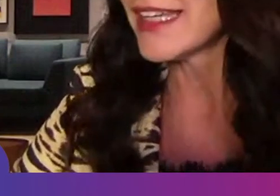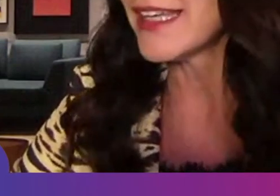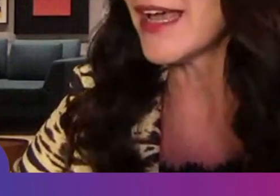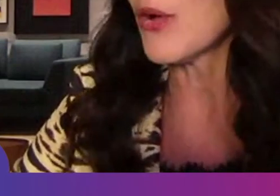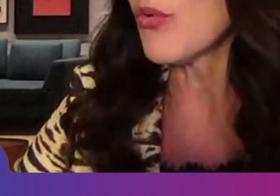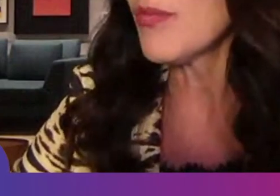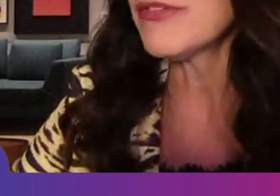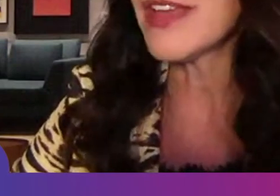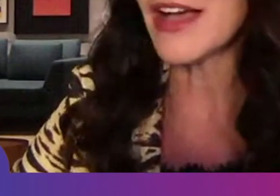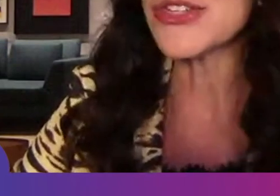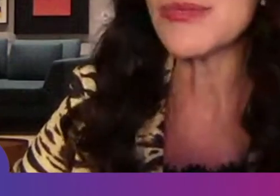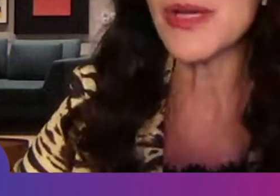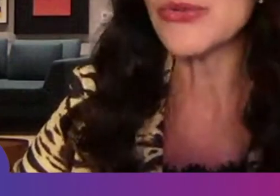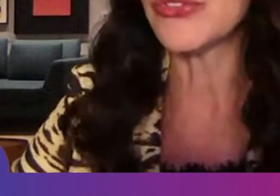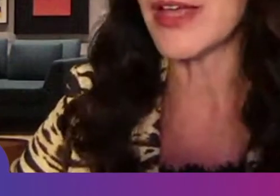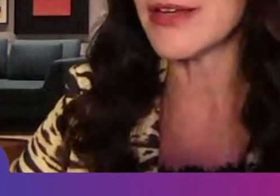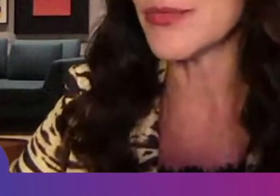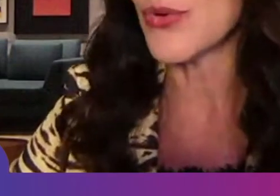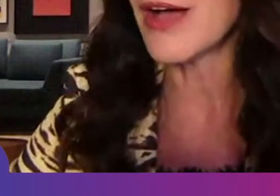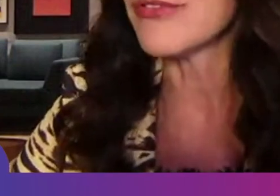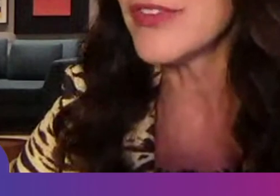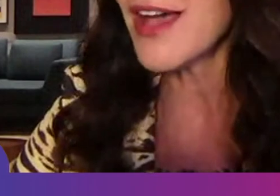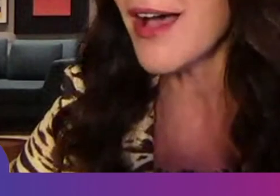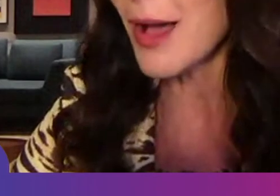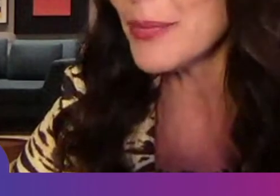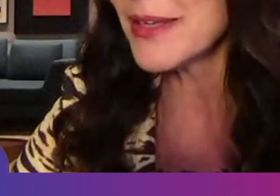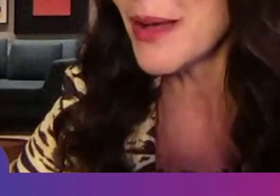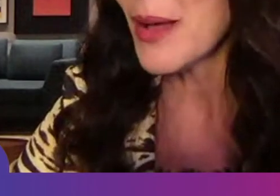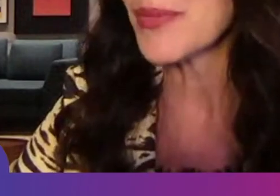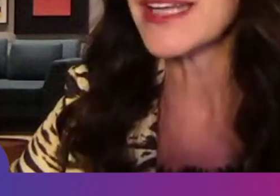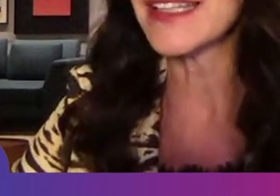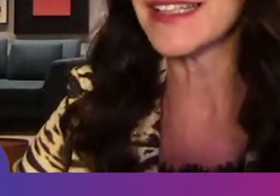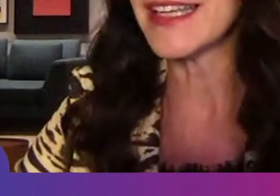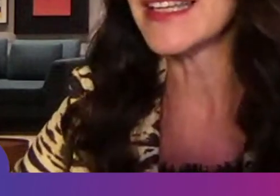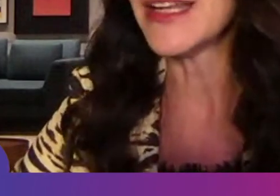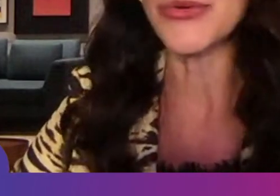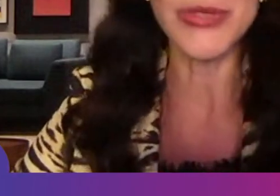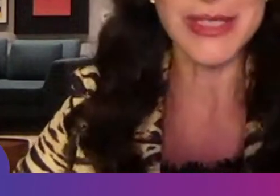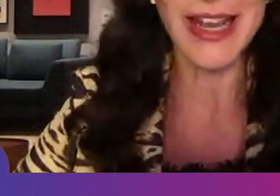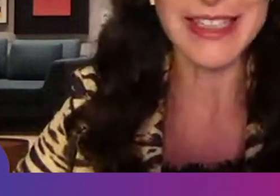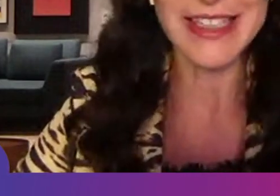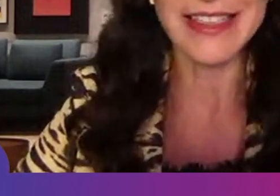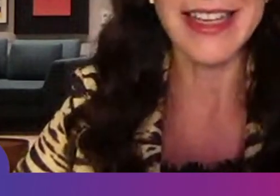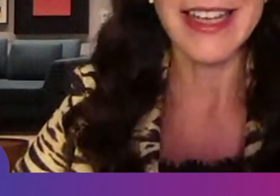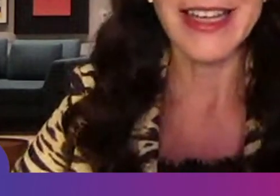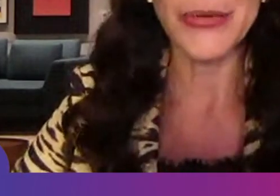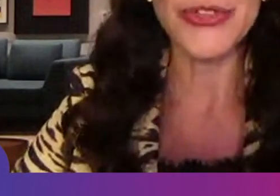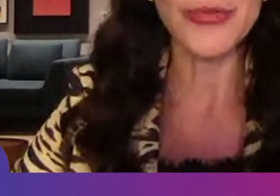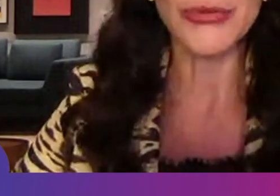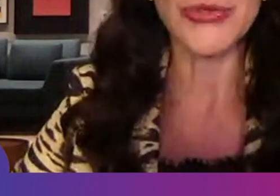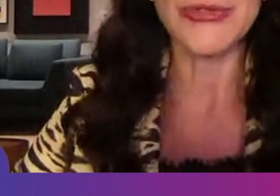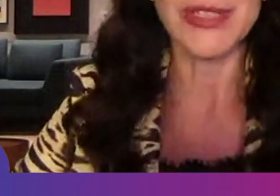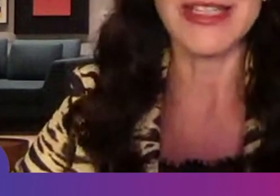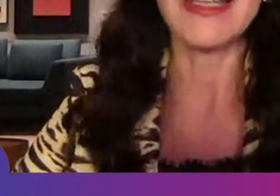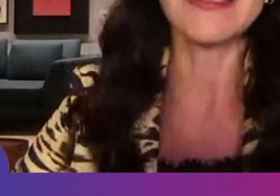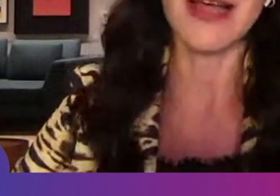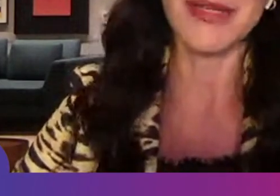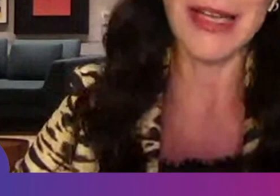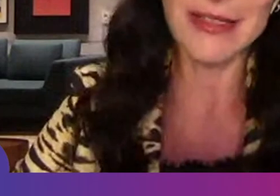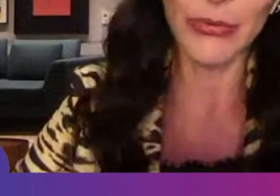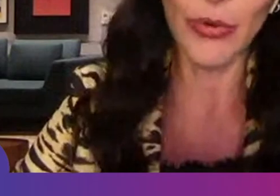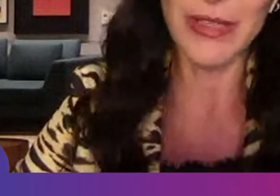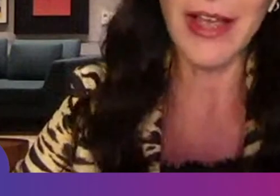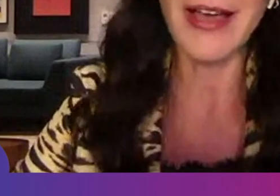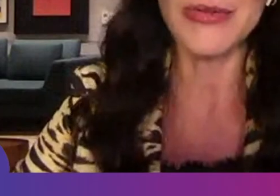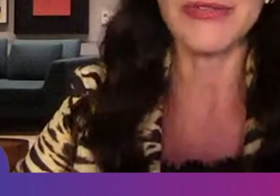leitura, que é Uma Viagem pelo Cérebro, a Via Rápida para Entender Neurociência. Eu estimulo todos vocês